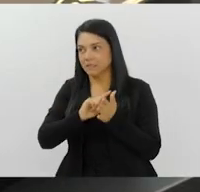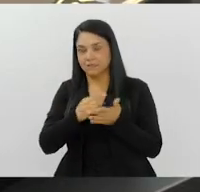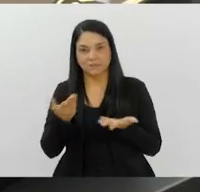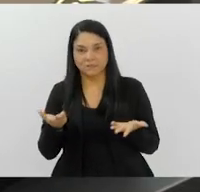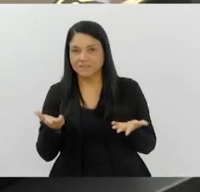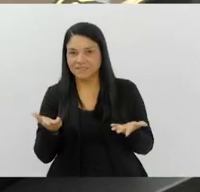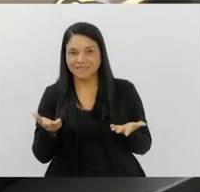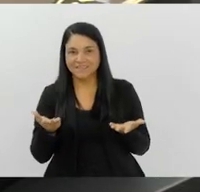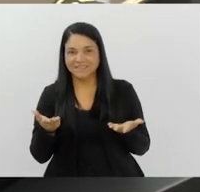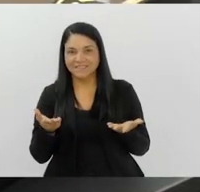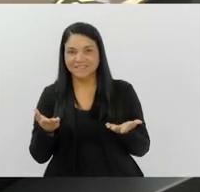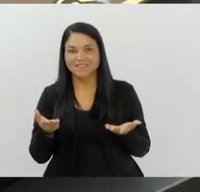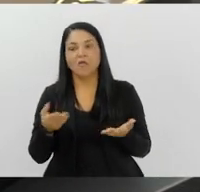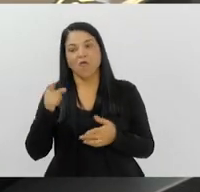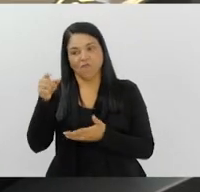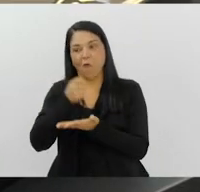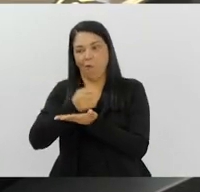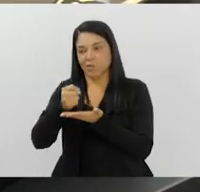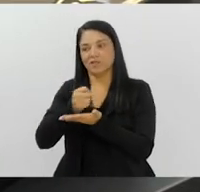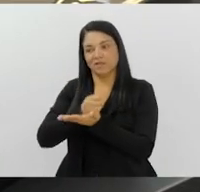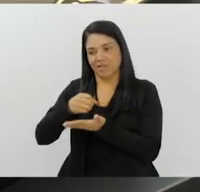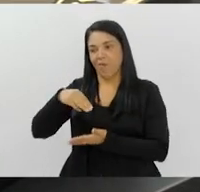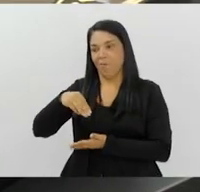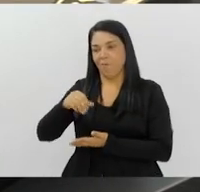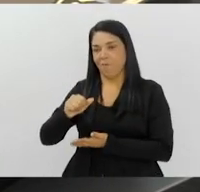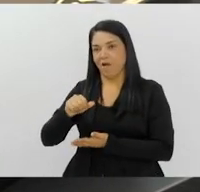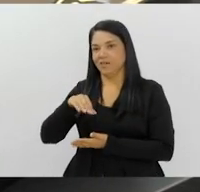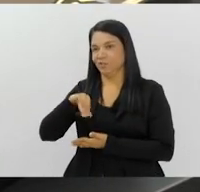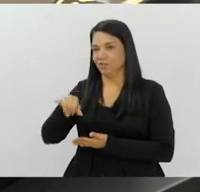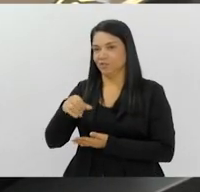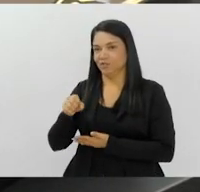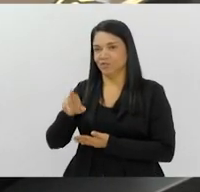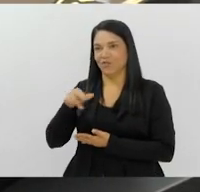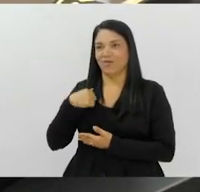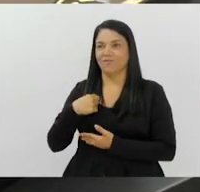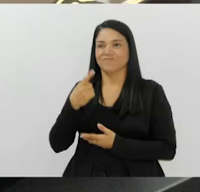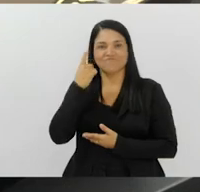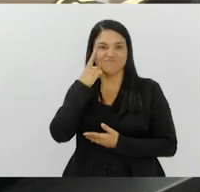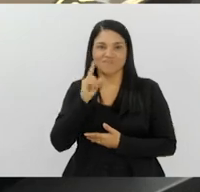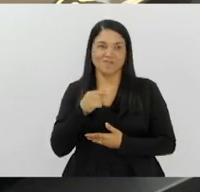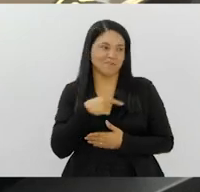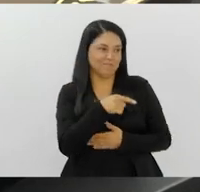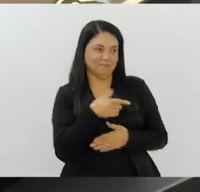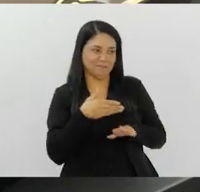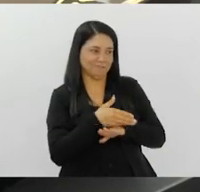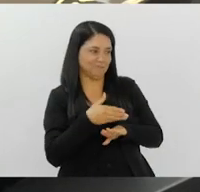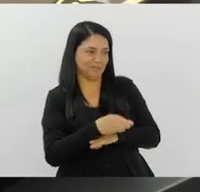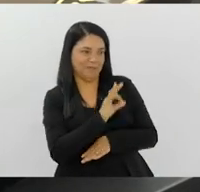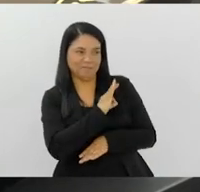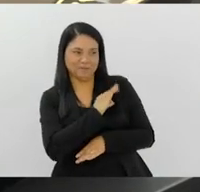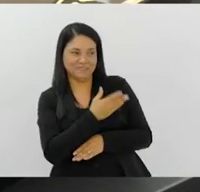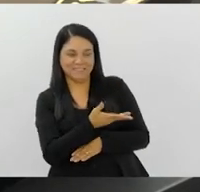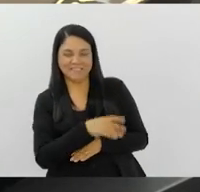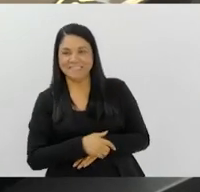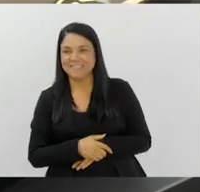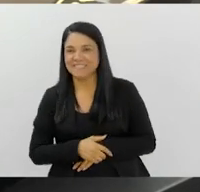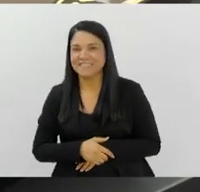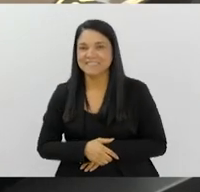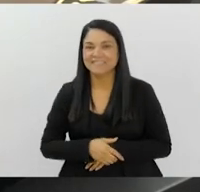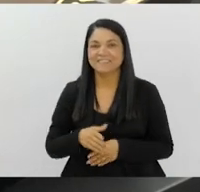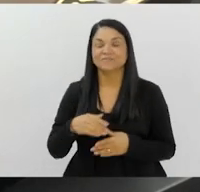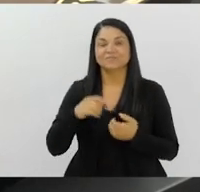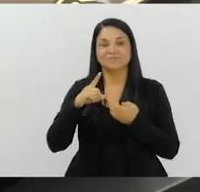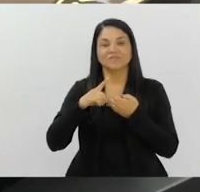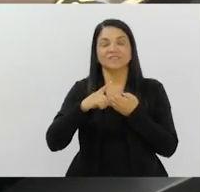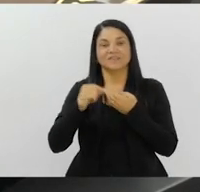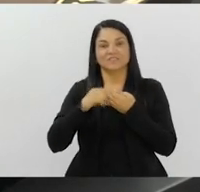gente contratar o contratar o major porque o Senhor sabia que nós estaríamos aqui hoje então o o artigo 5º a gente